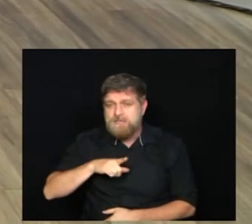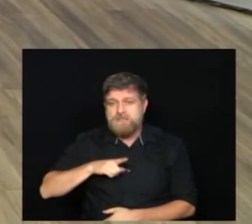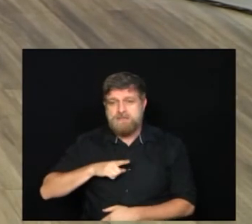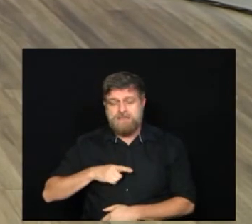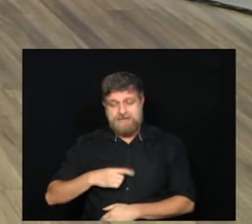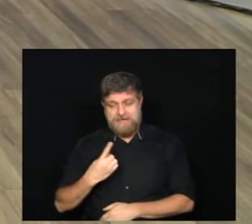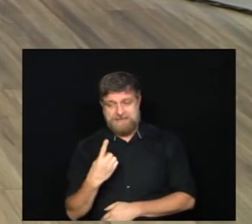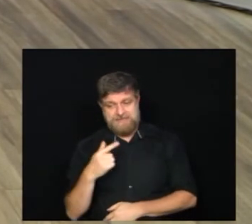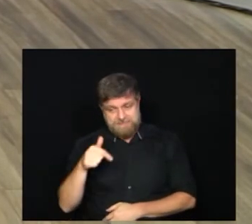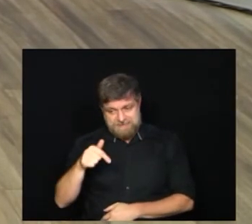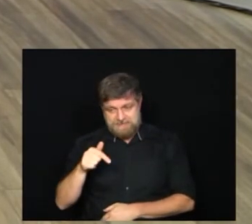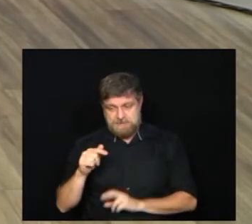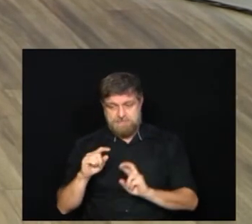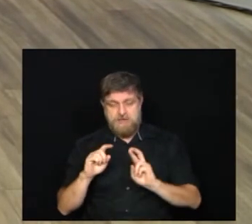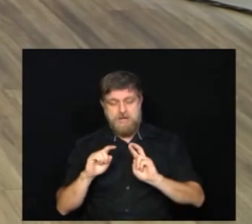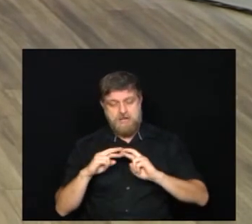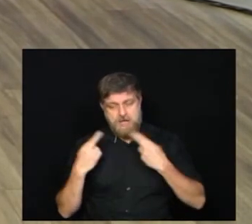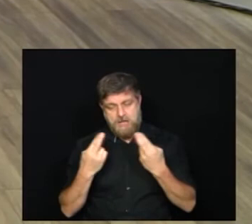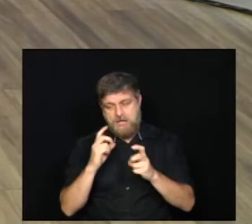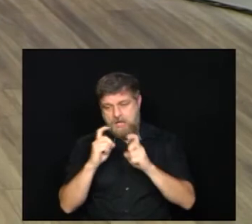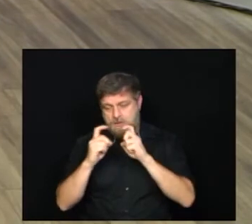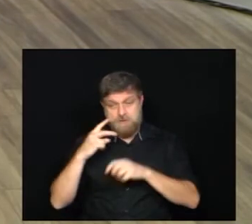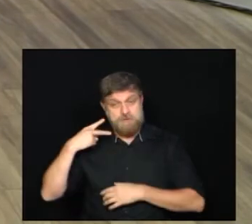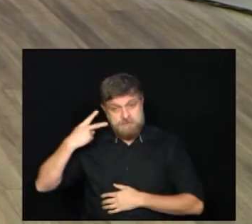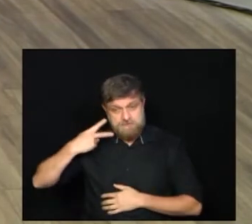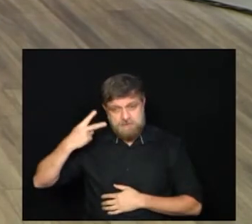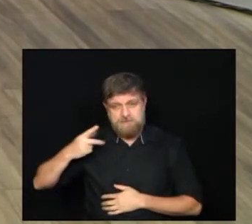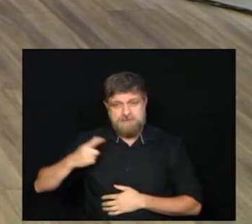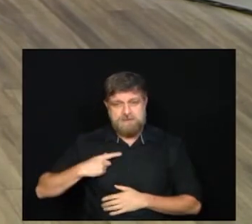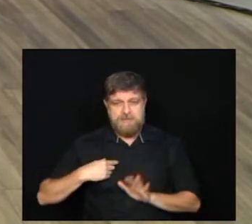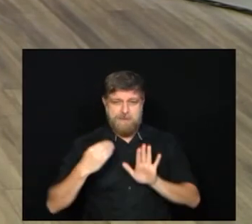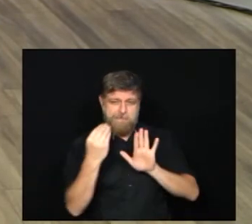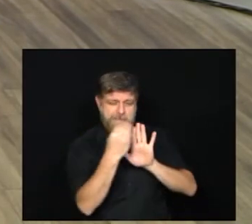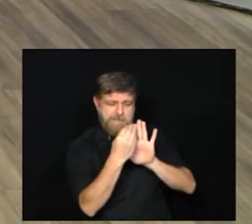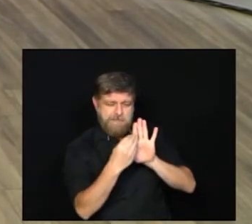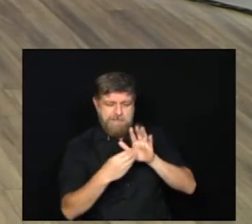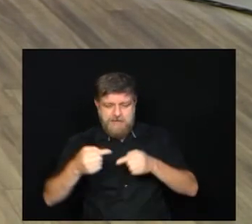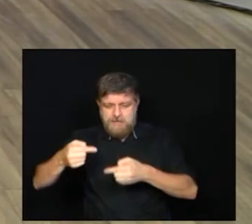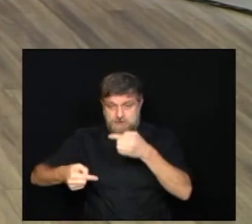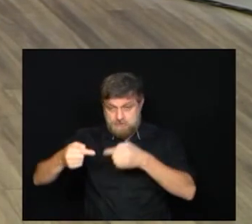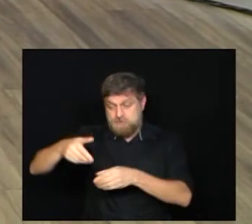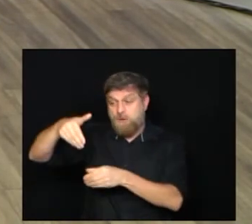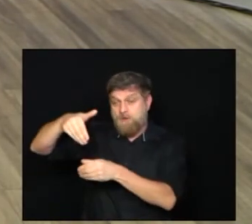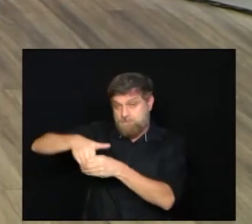da 17ª reunião ordinária, com todas as discussões e